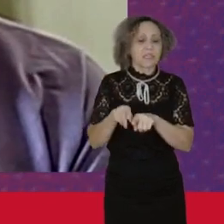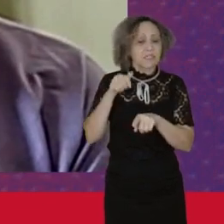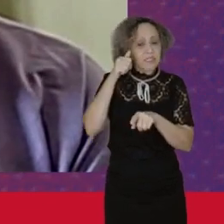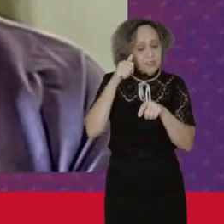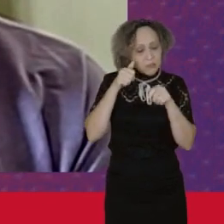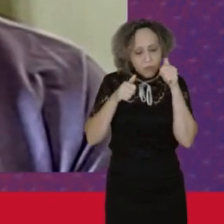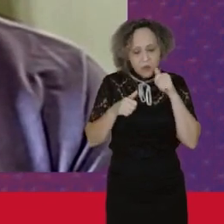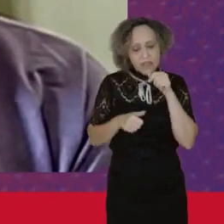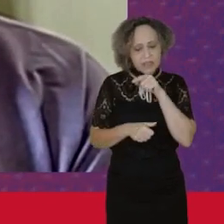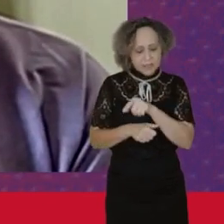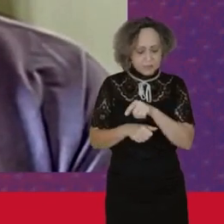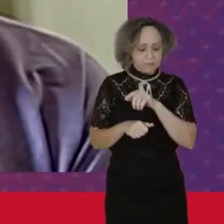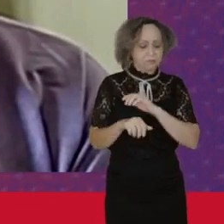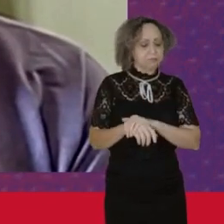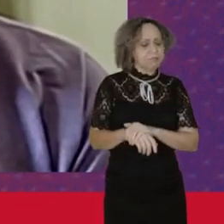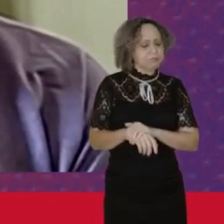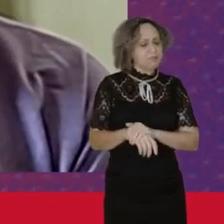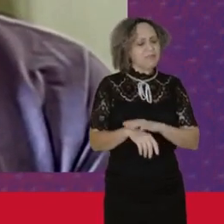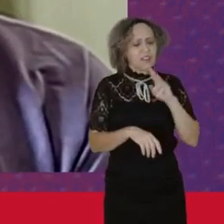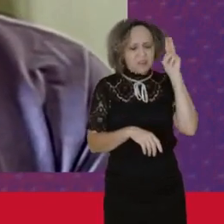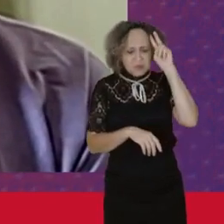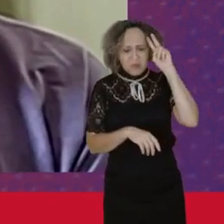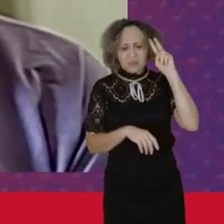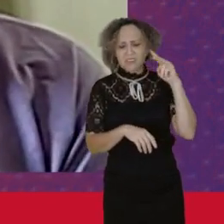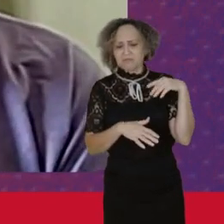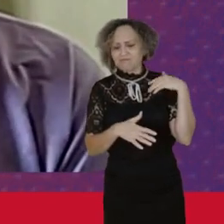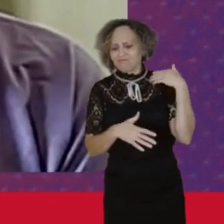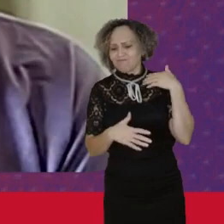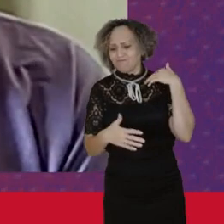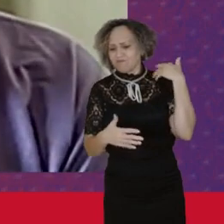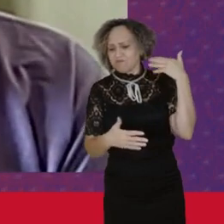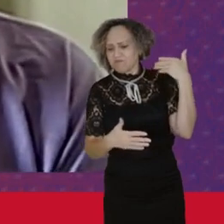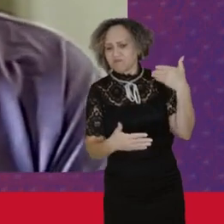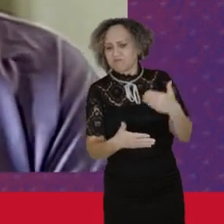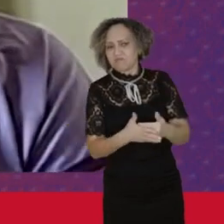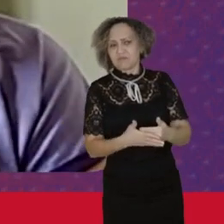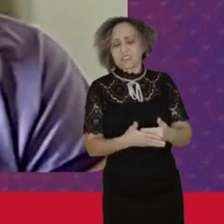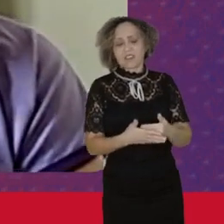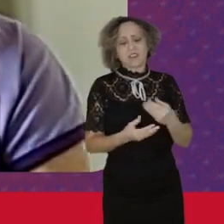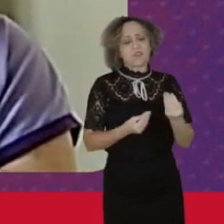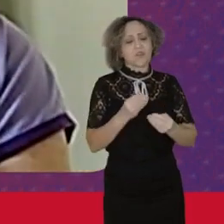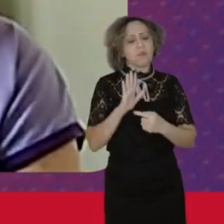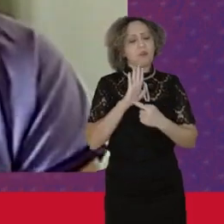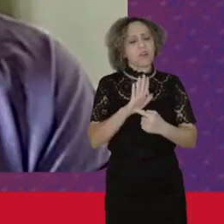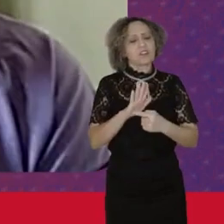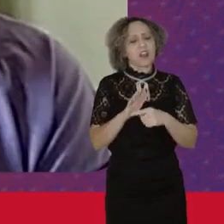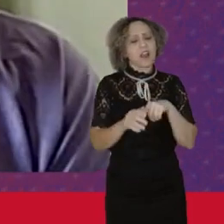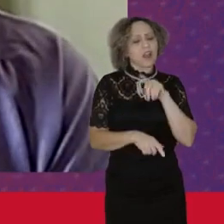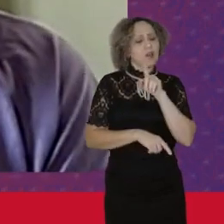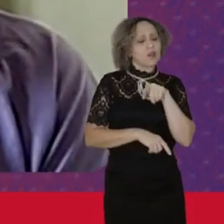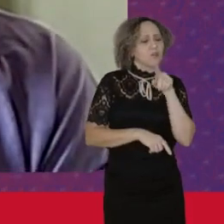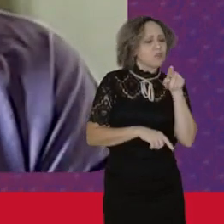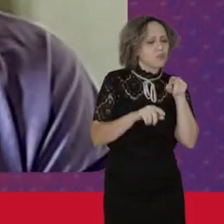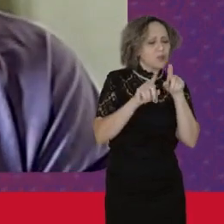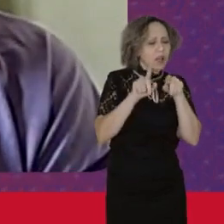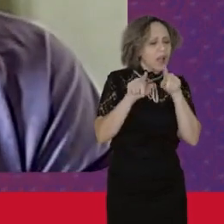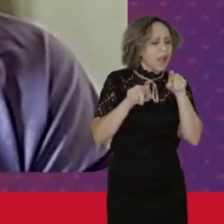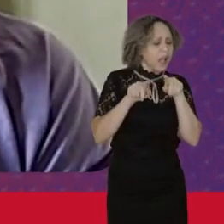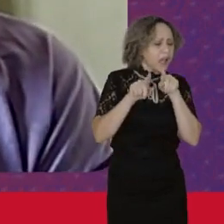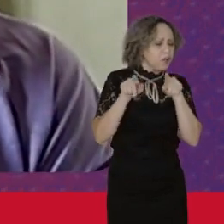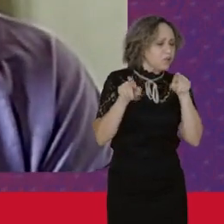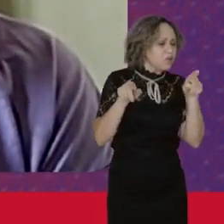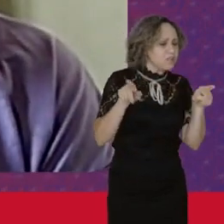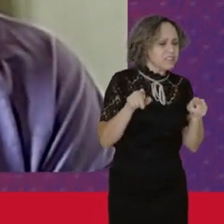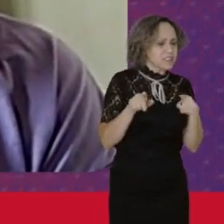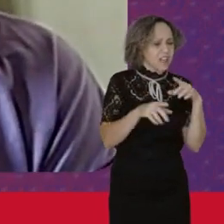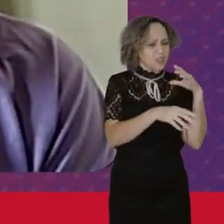sentido histórico desse processo, trazer alguns dados, né, que mostram e que reverberam